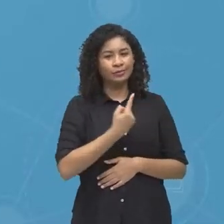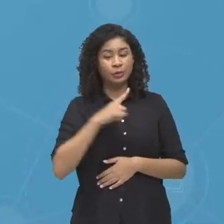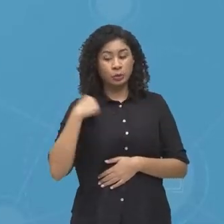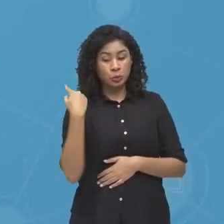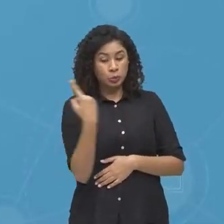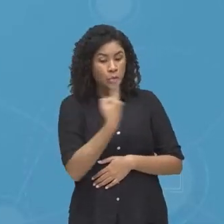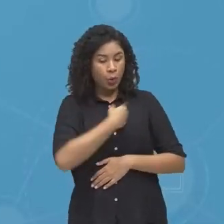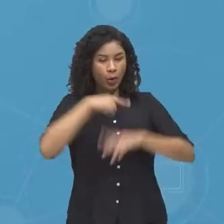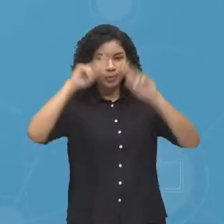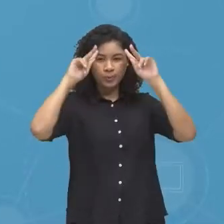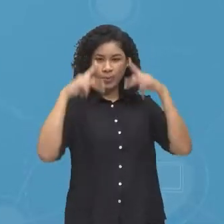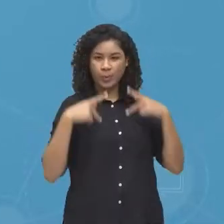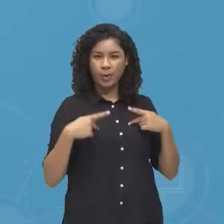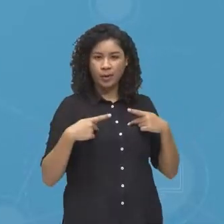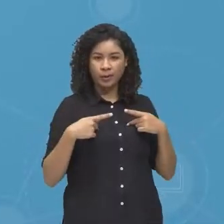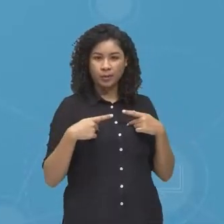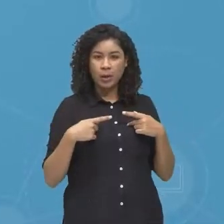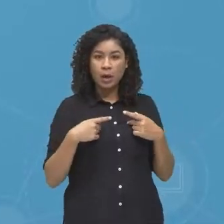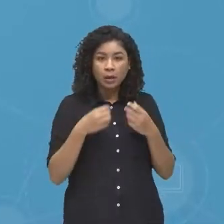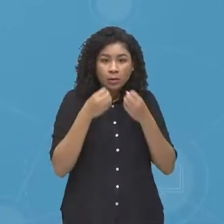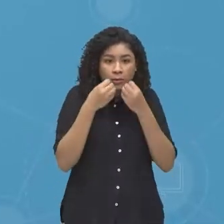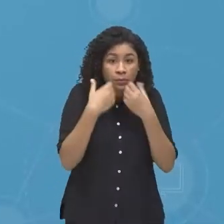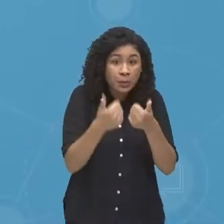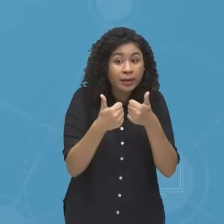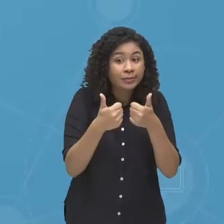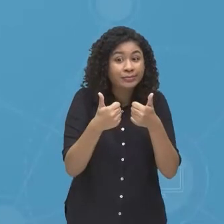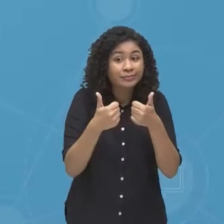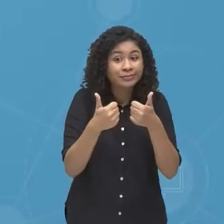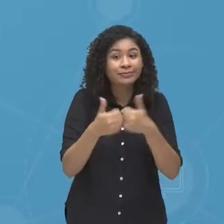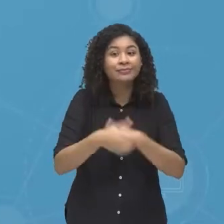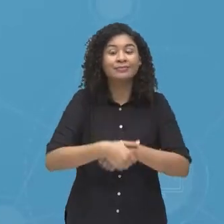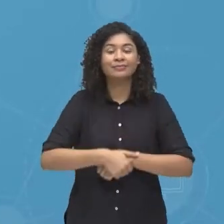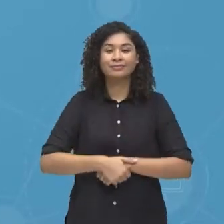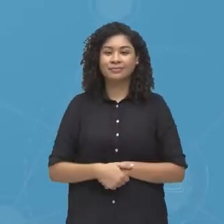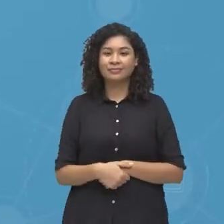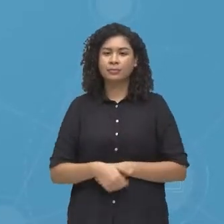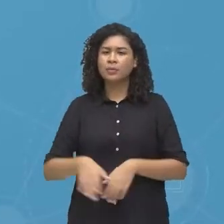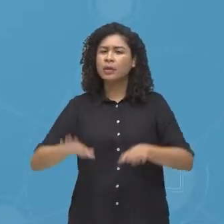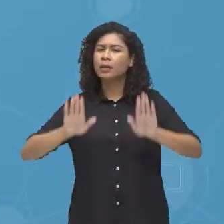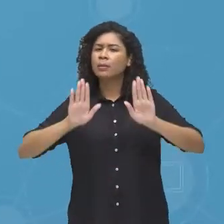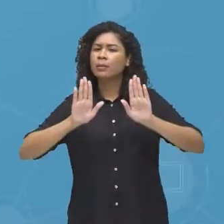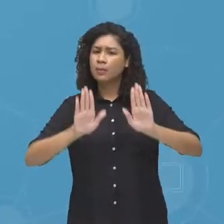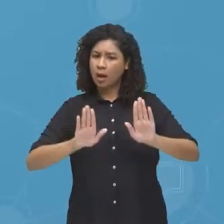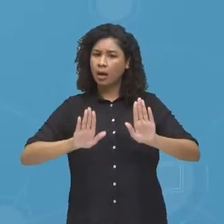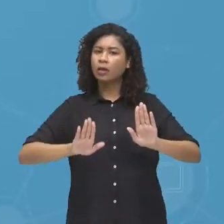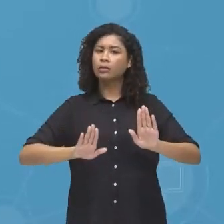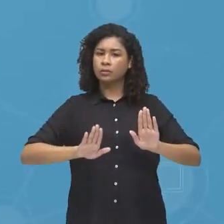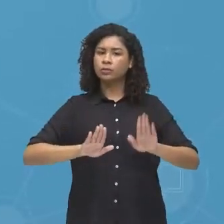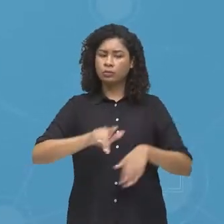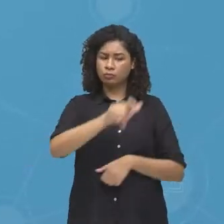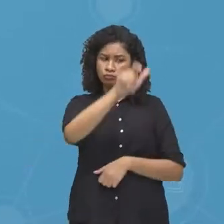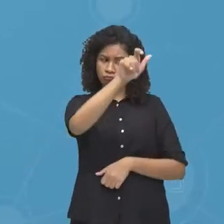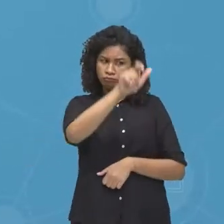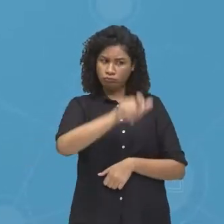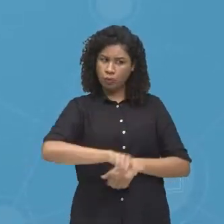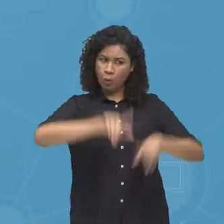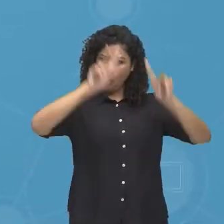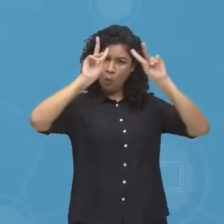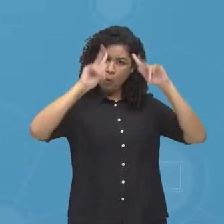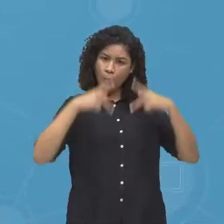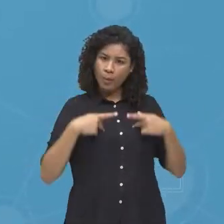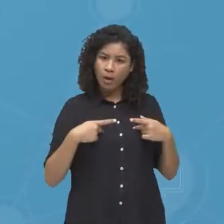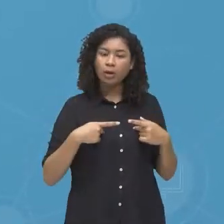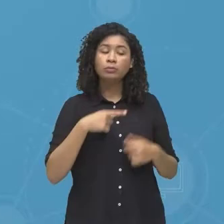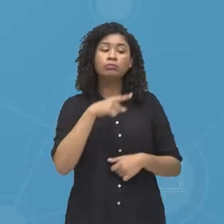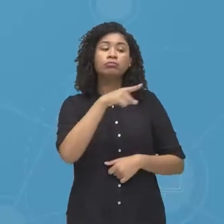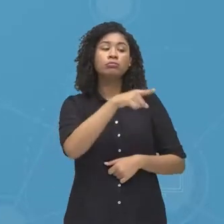humanos. Tudo bem até aqui? Mas o ser humano, ele é parte